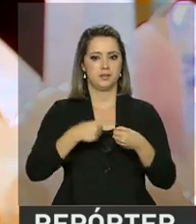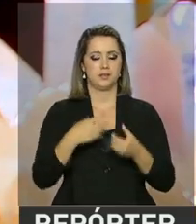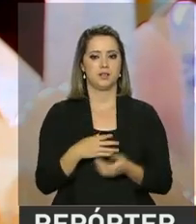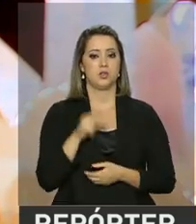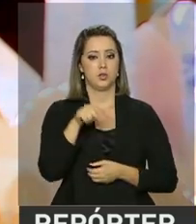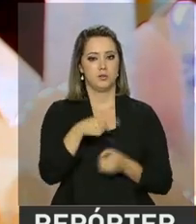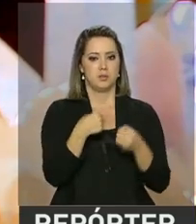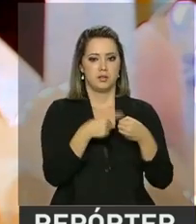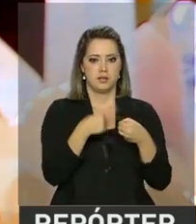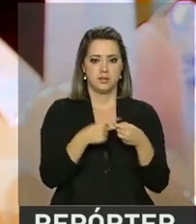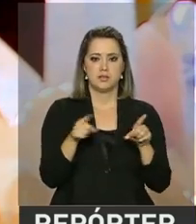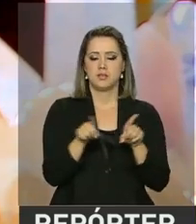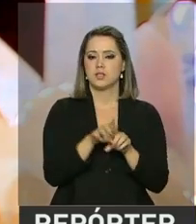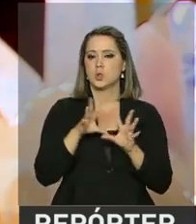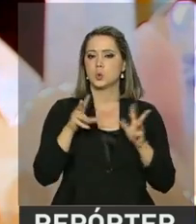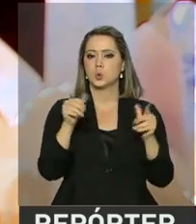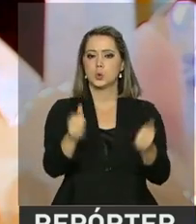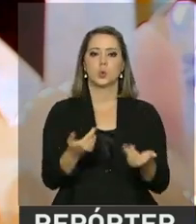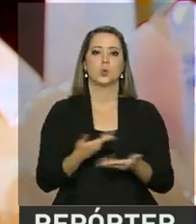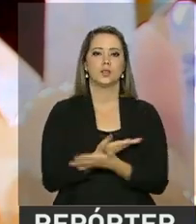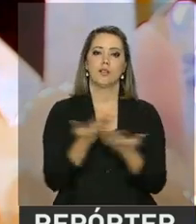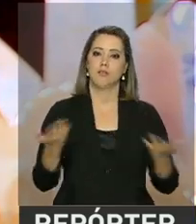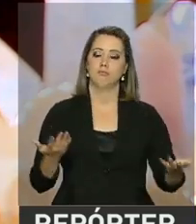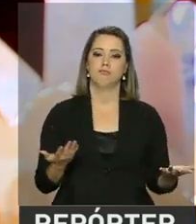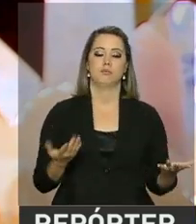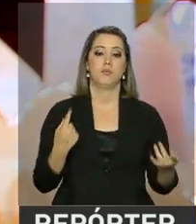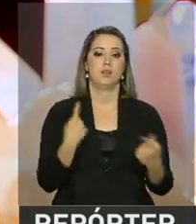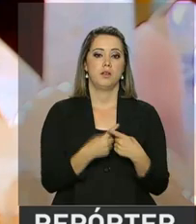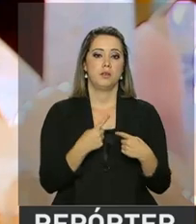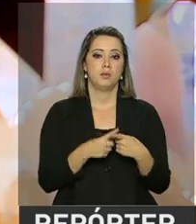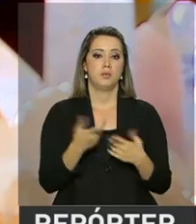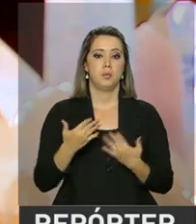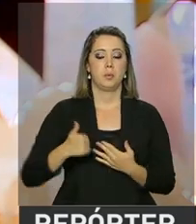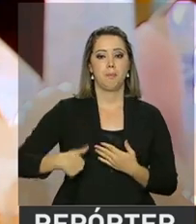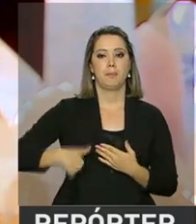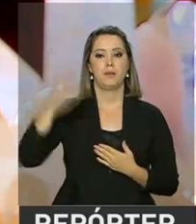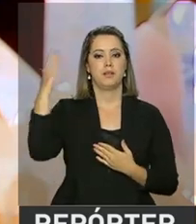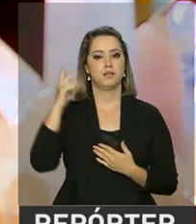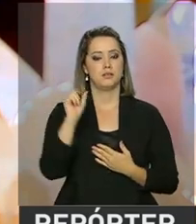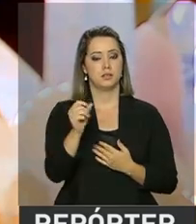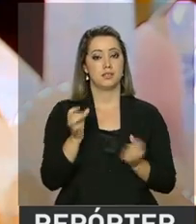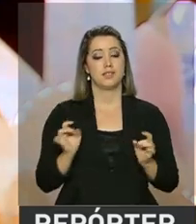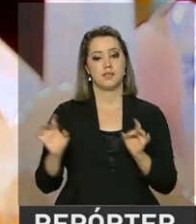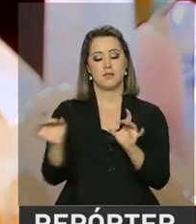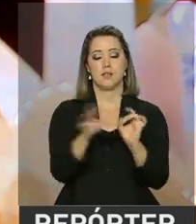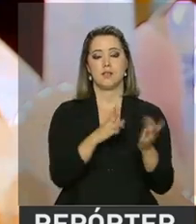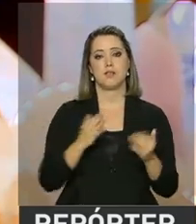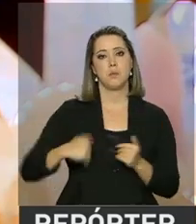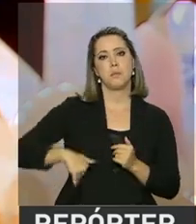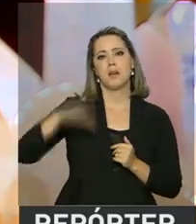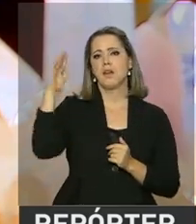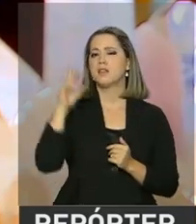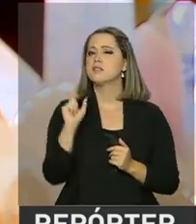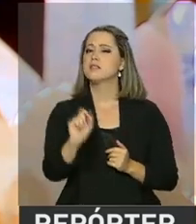e pra cidade praticamente toda né porque aumenta as vendas